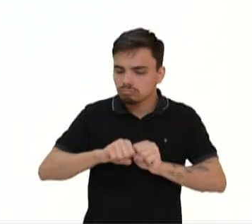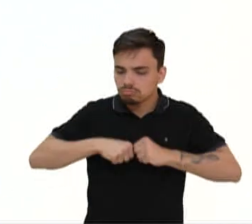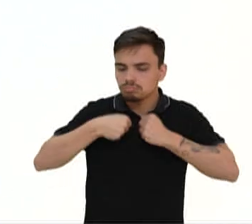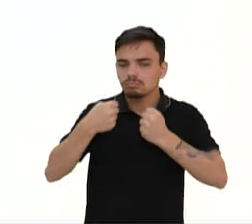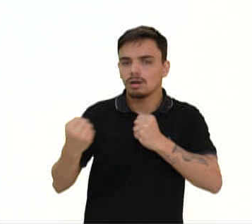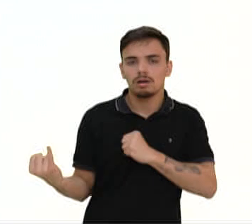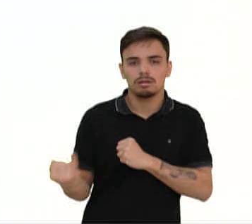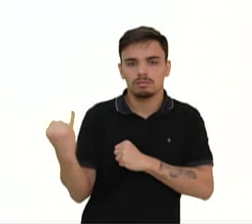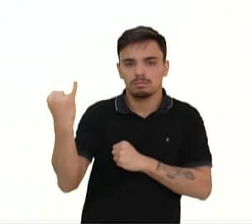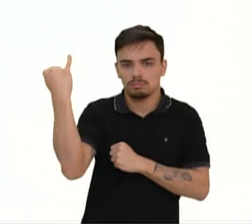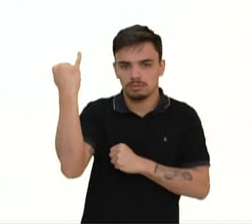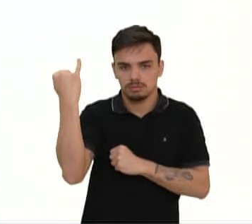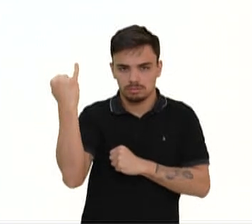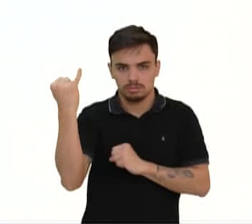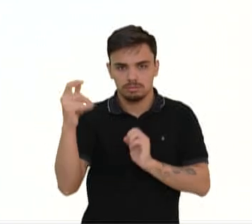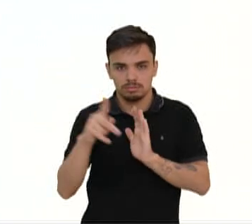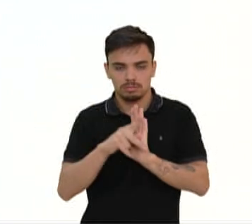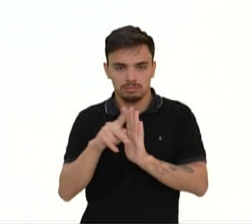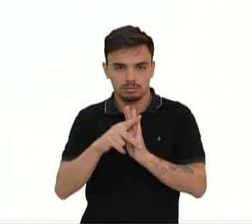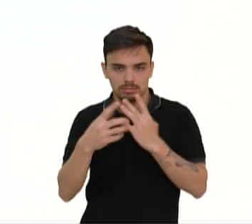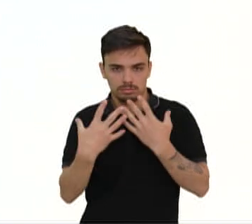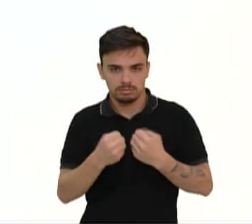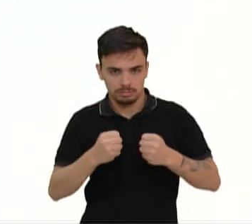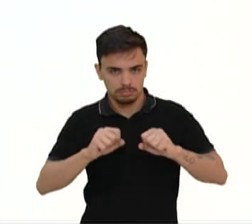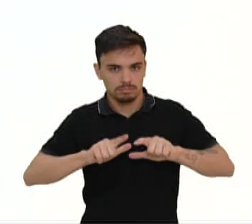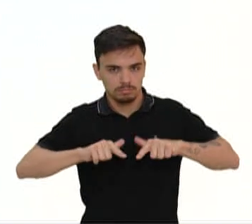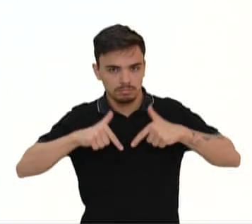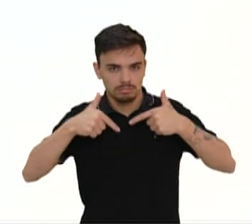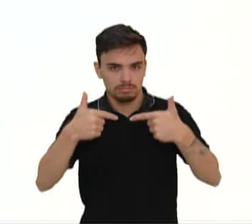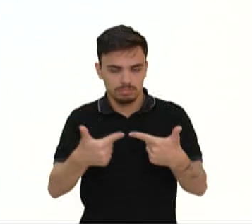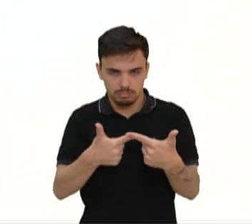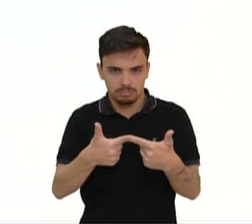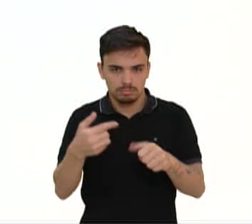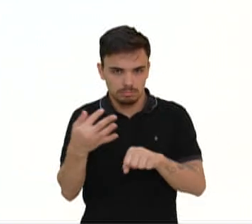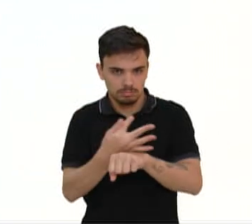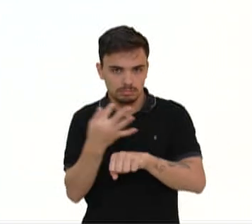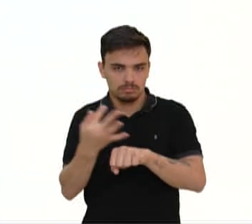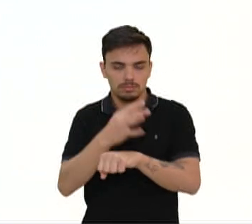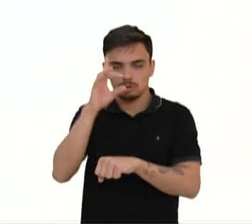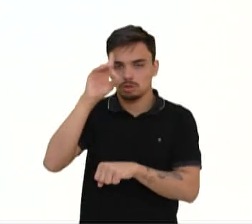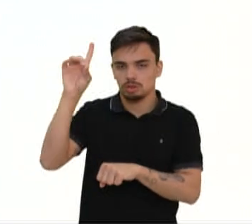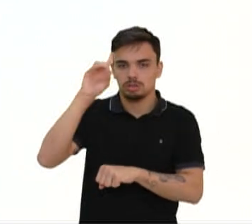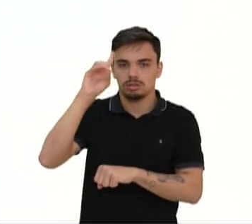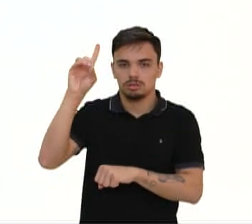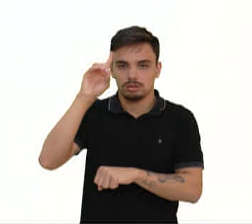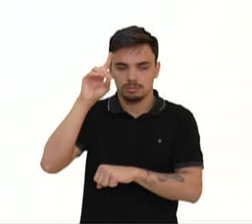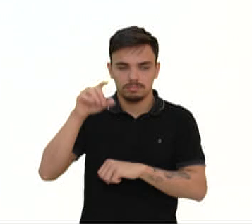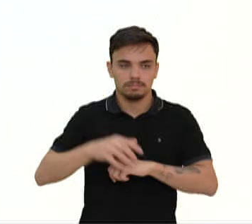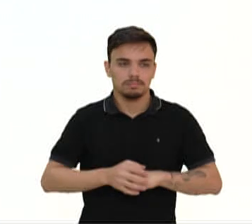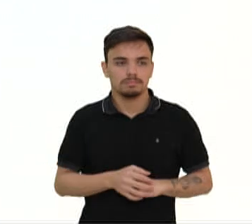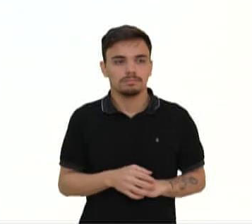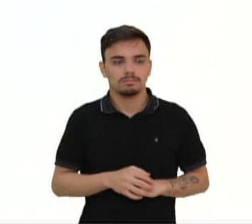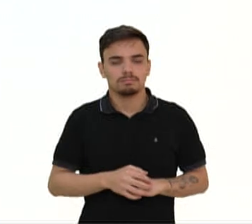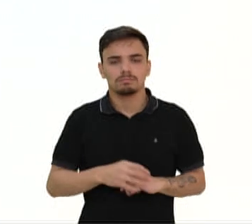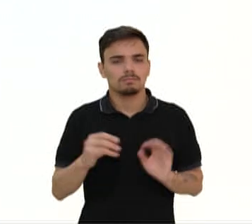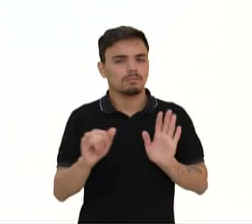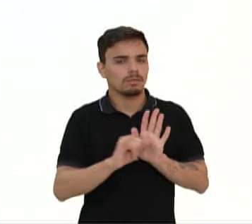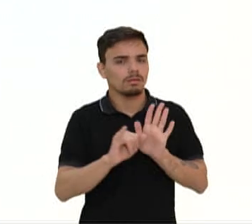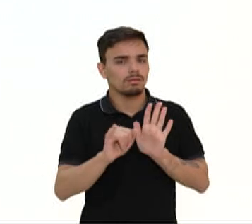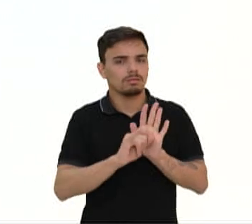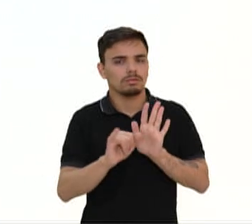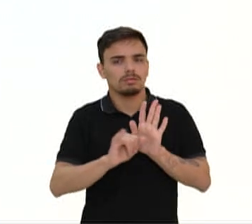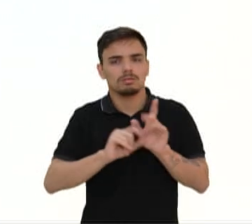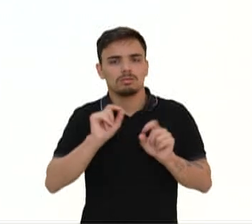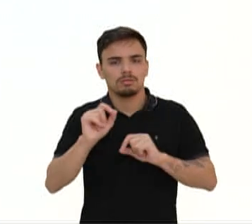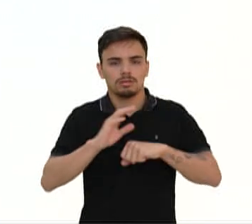a importância da adoção de atitudes sustentáveis no nosso dia a dia. Identifique o